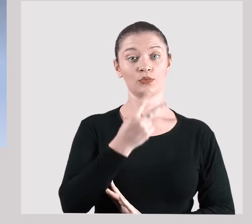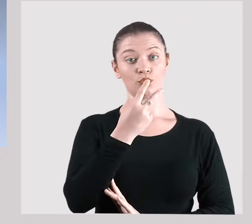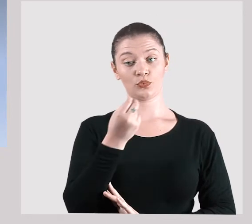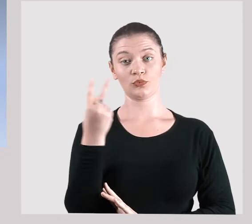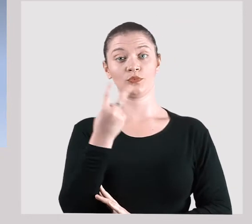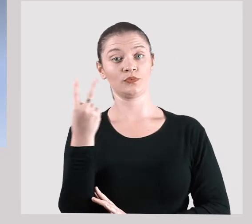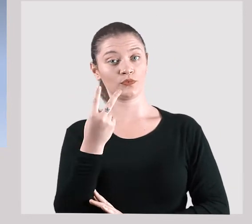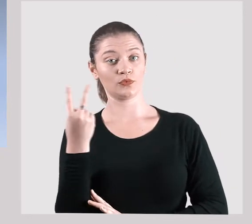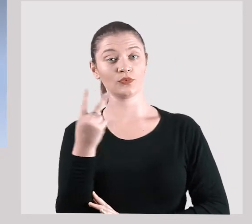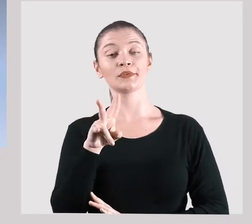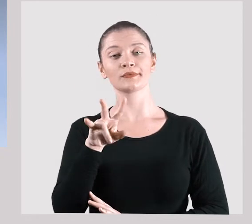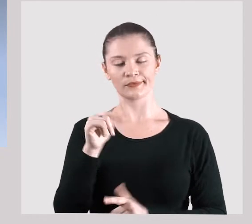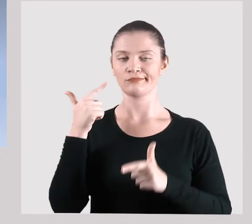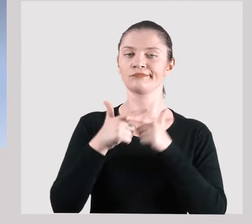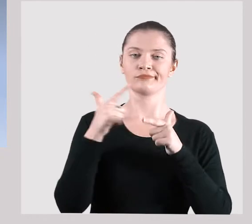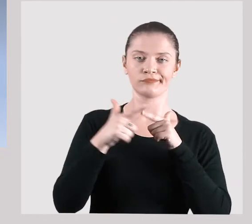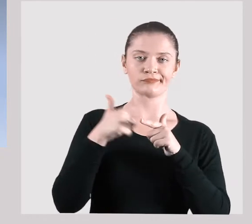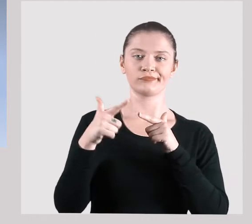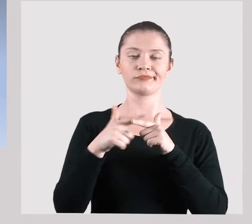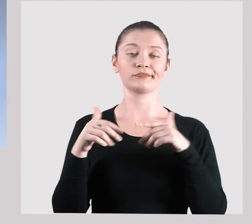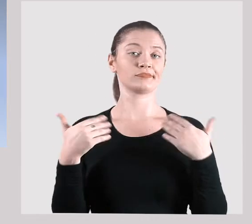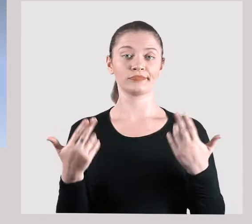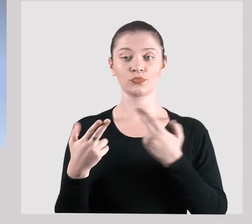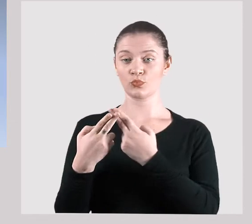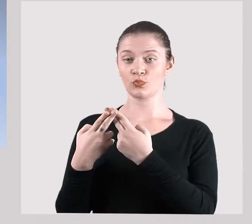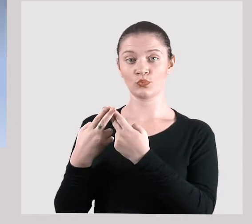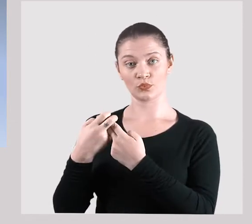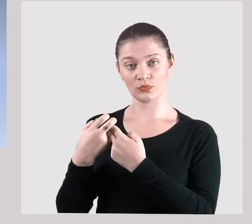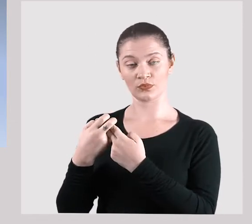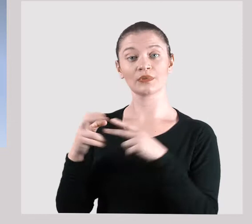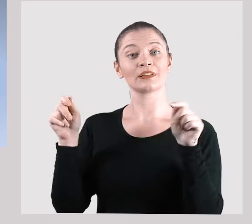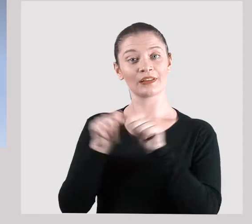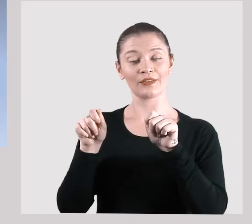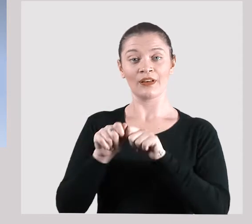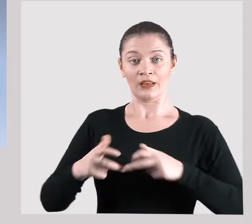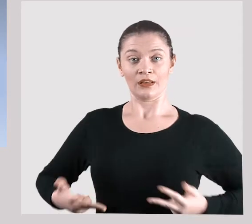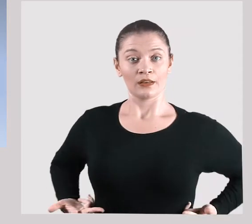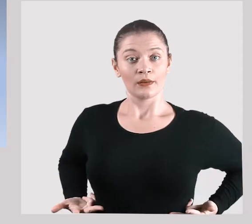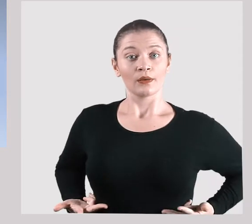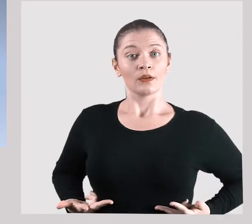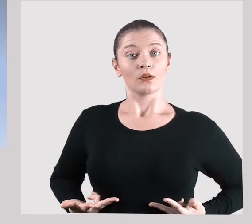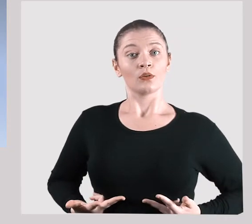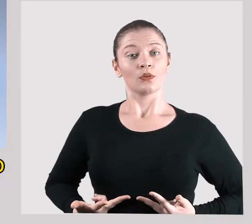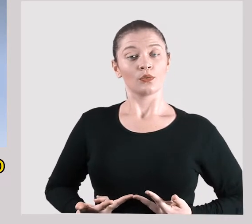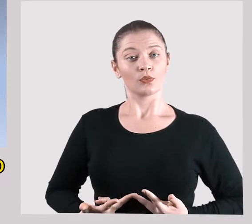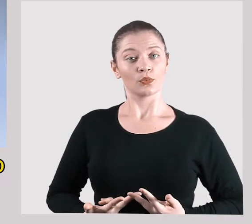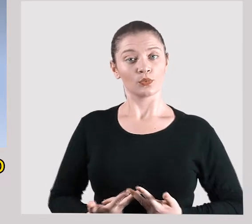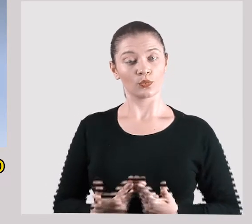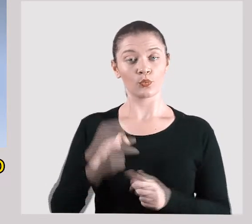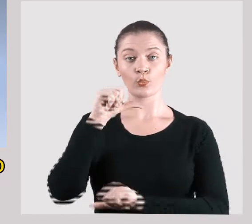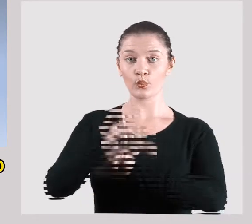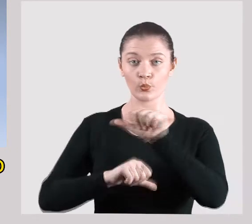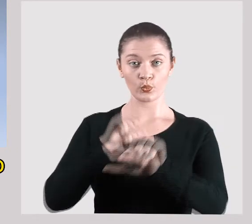antevê problemas, e até assim o SUS, que faz procedimentos transexualizador, não sendo